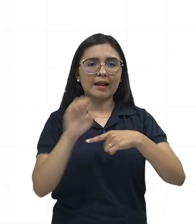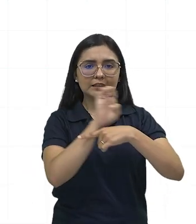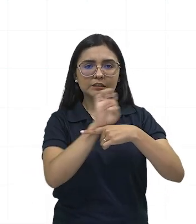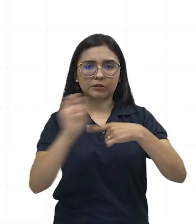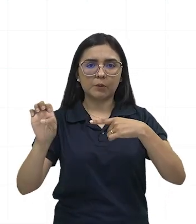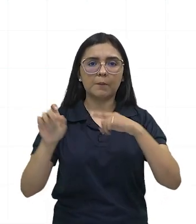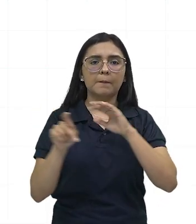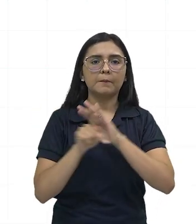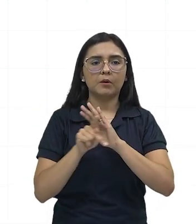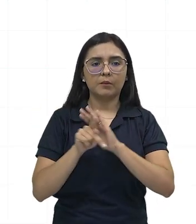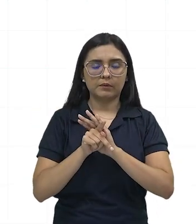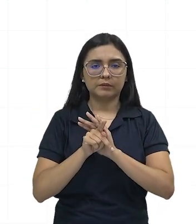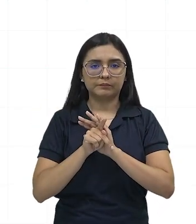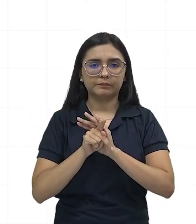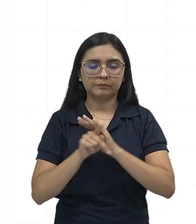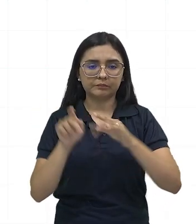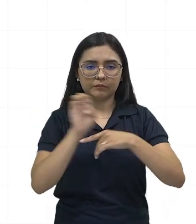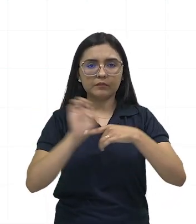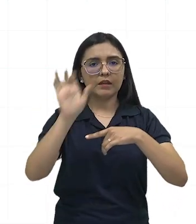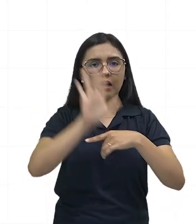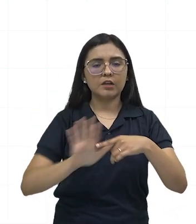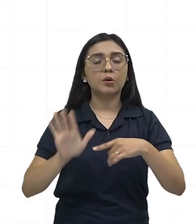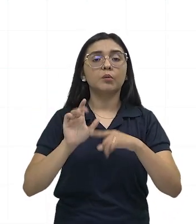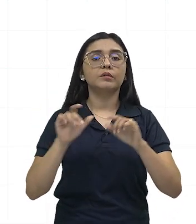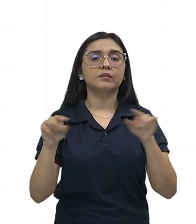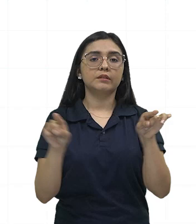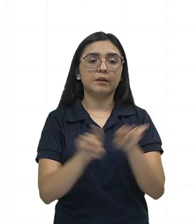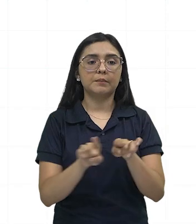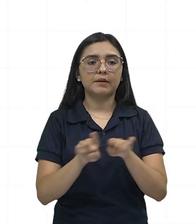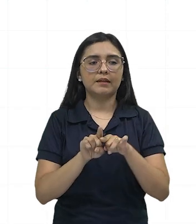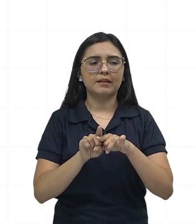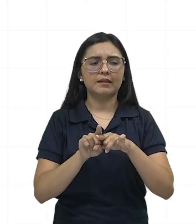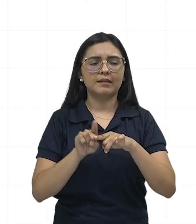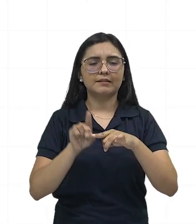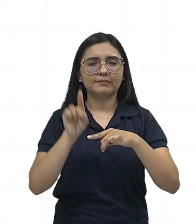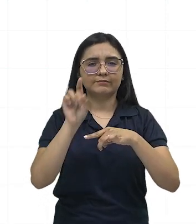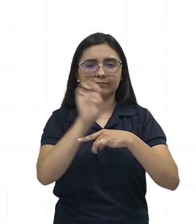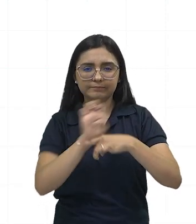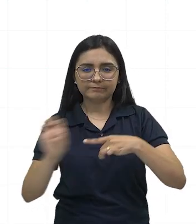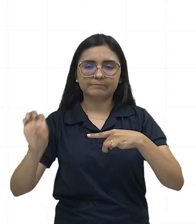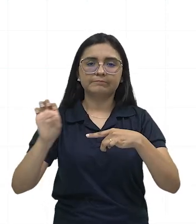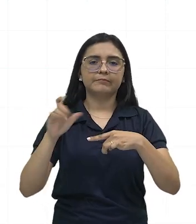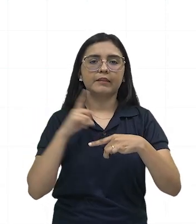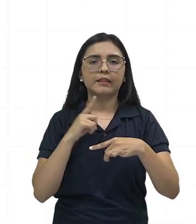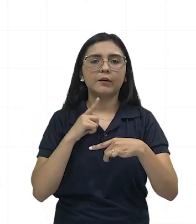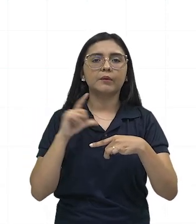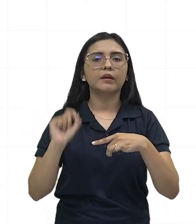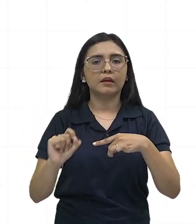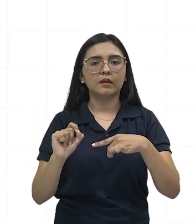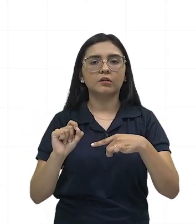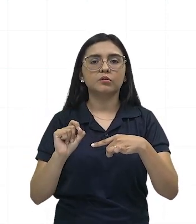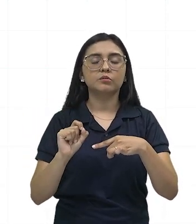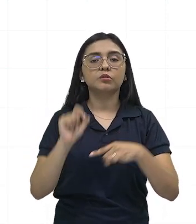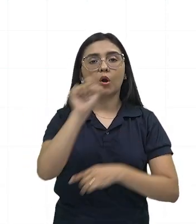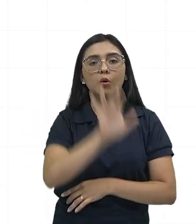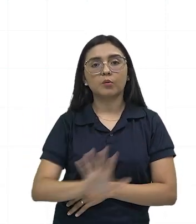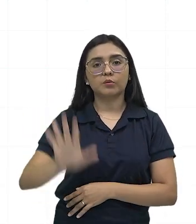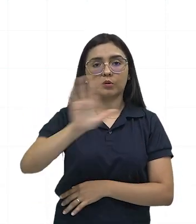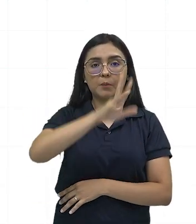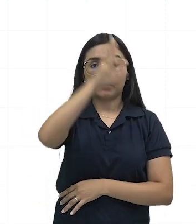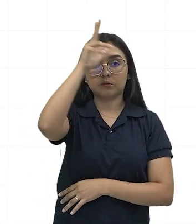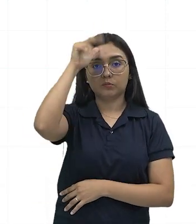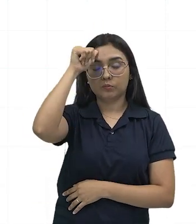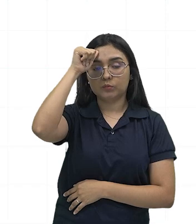nossa região, né? E nessa linha do Equador, nessa posição onde a nossa região está